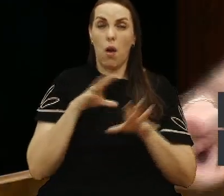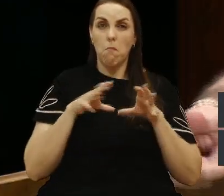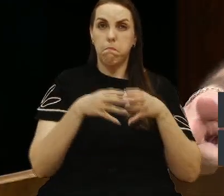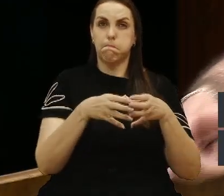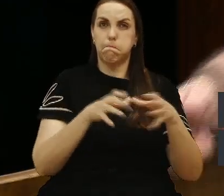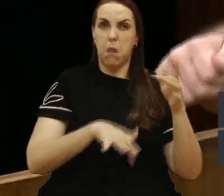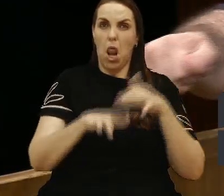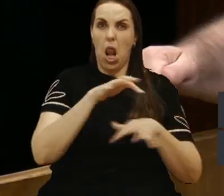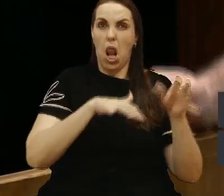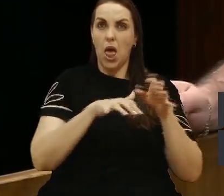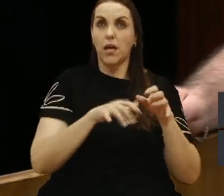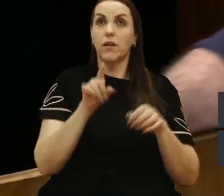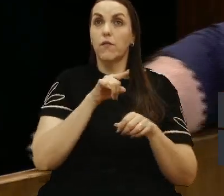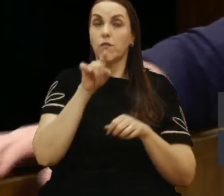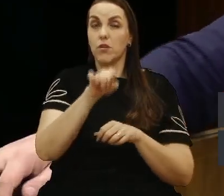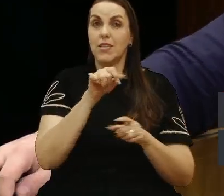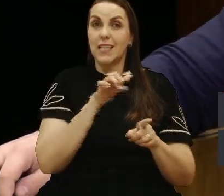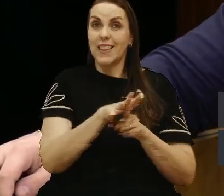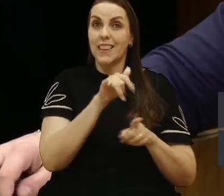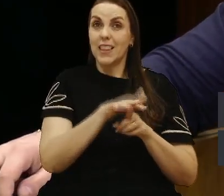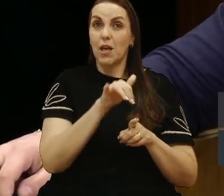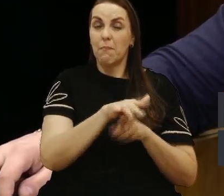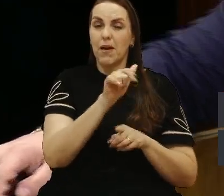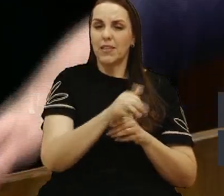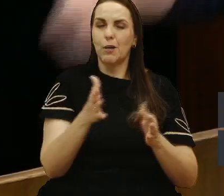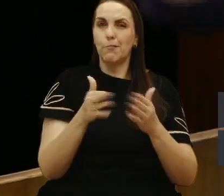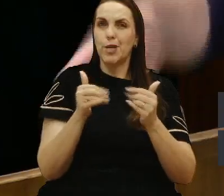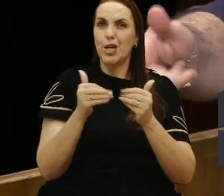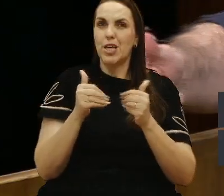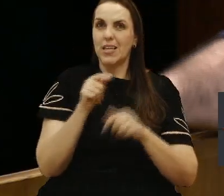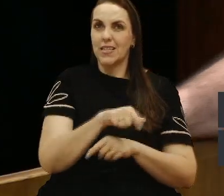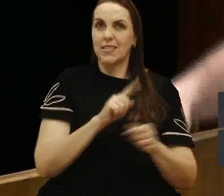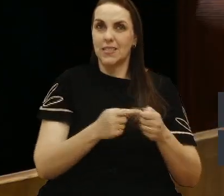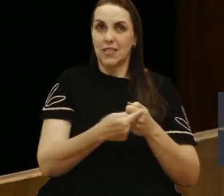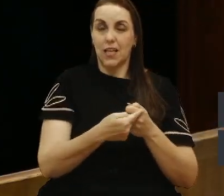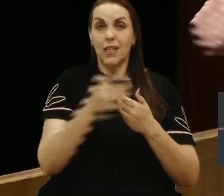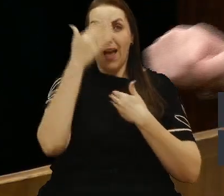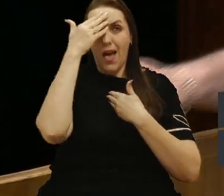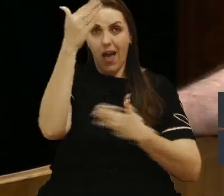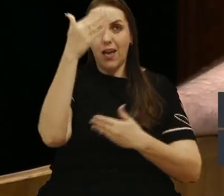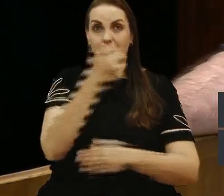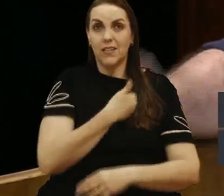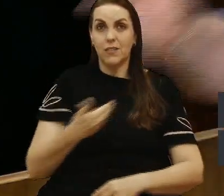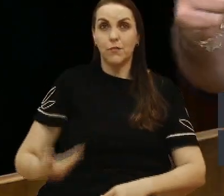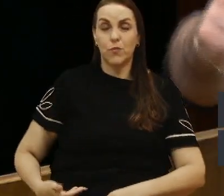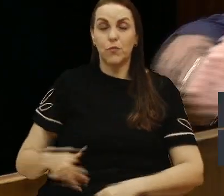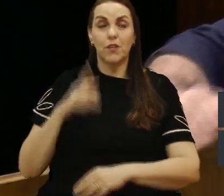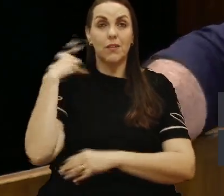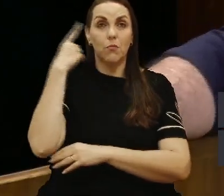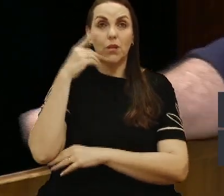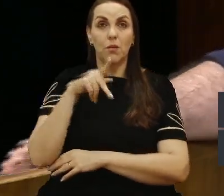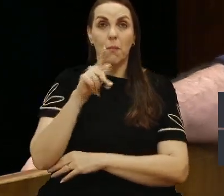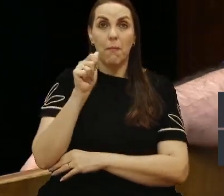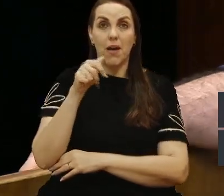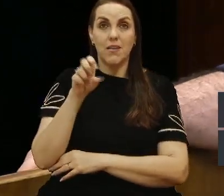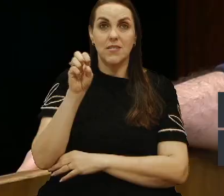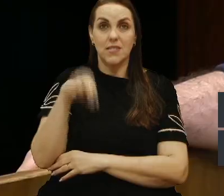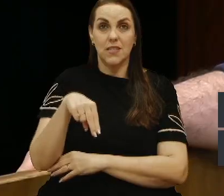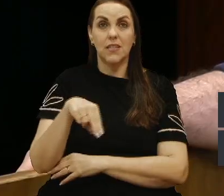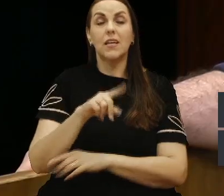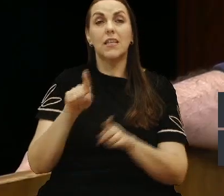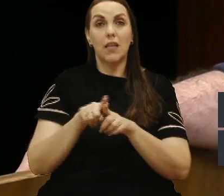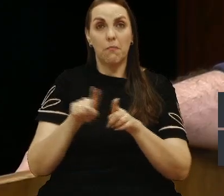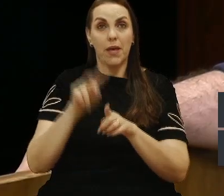estão pleiteando demanda para a cidade de vocês. Então, agradecer aqui publicamente o deputado Pazin e também reconhecer o